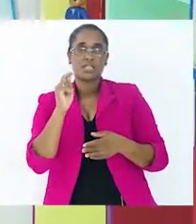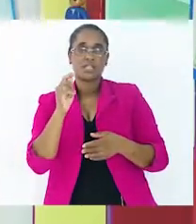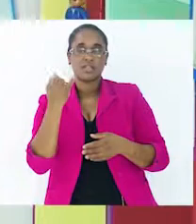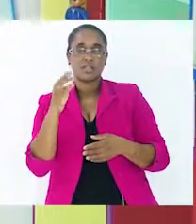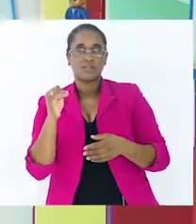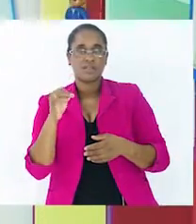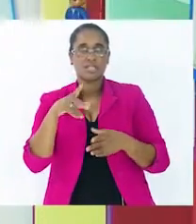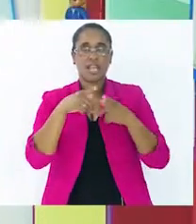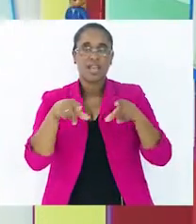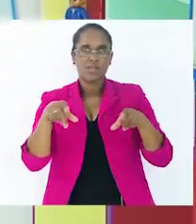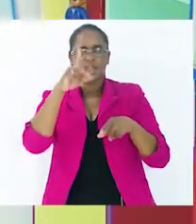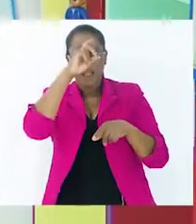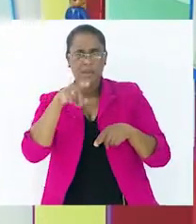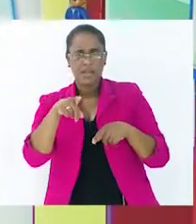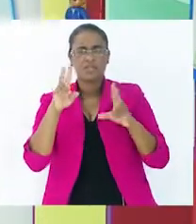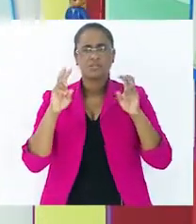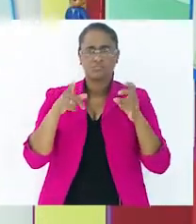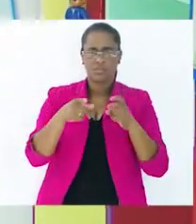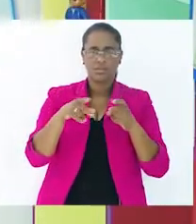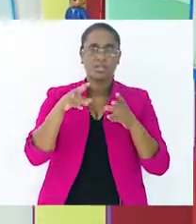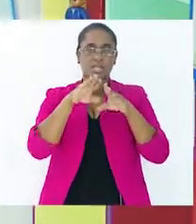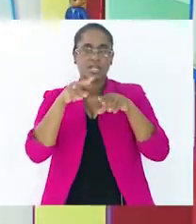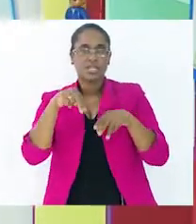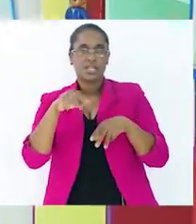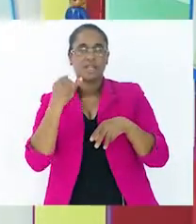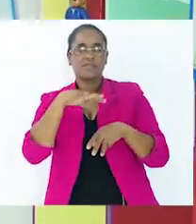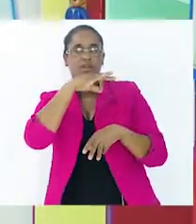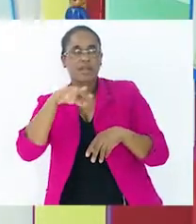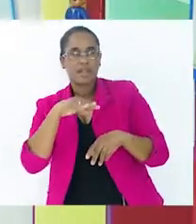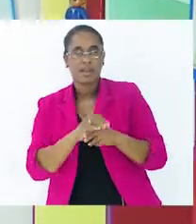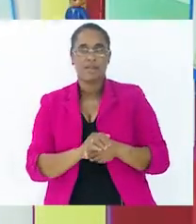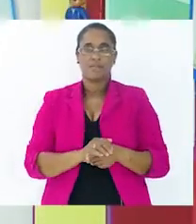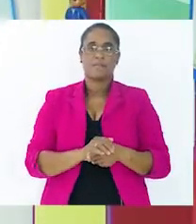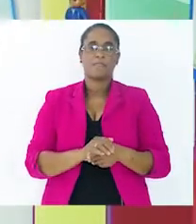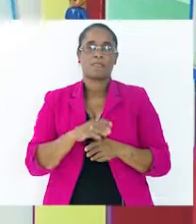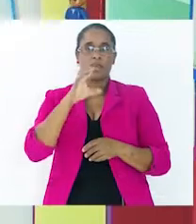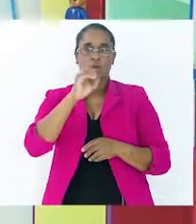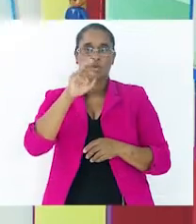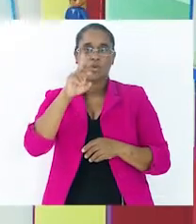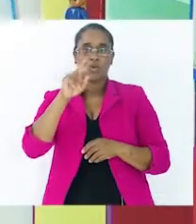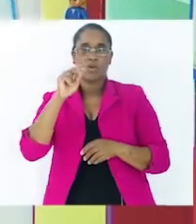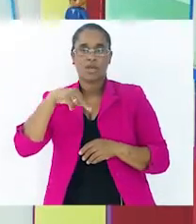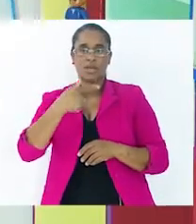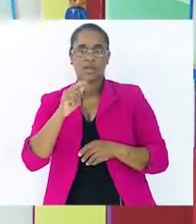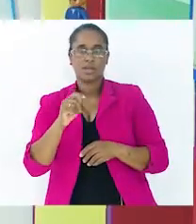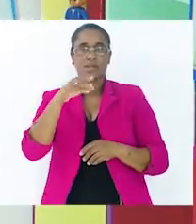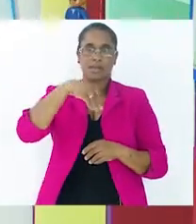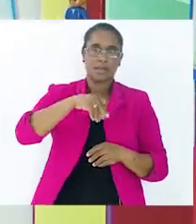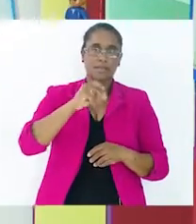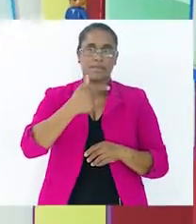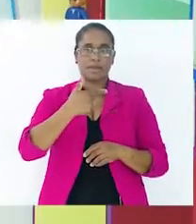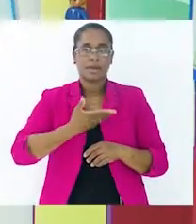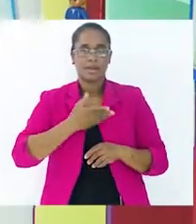matéria? Temos o nível familiar, o nível corrente, ou padrão, também chamado comum, o